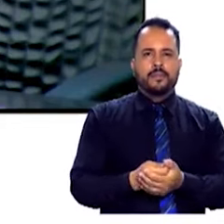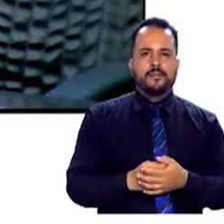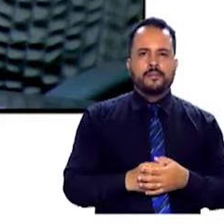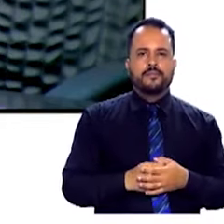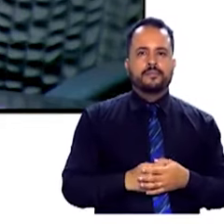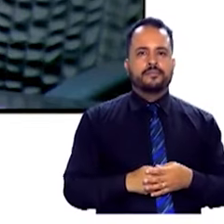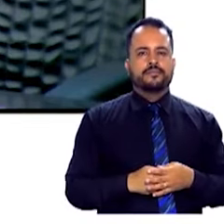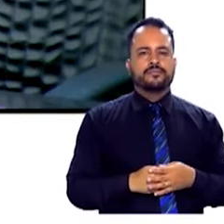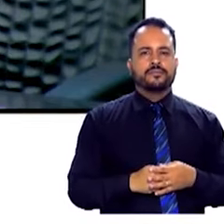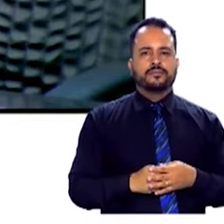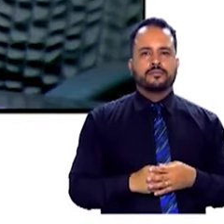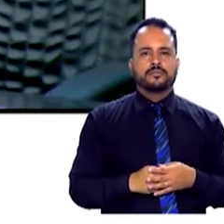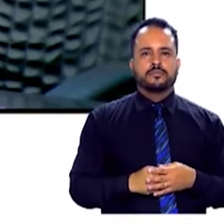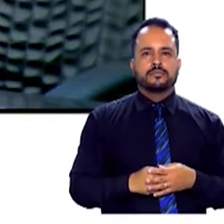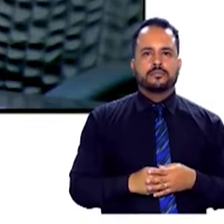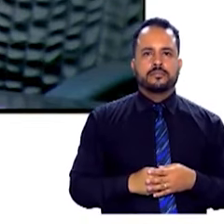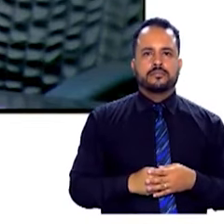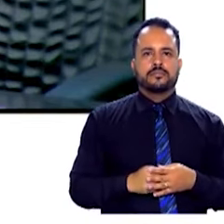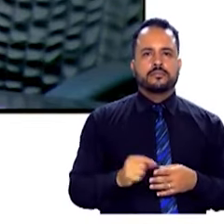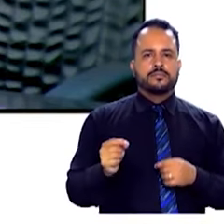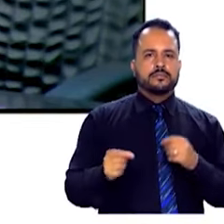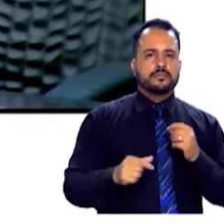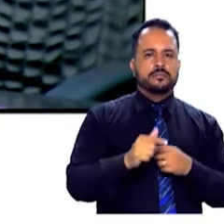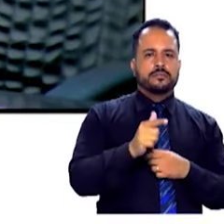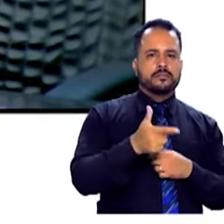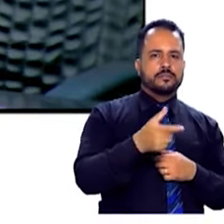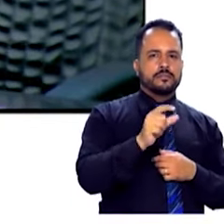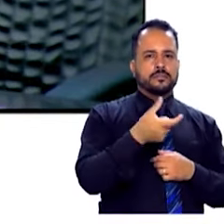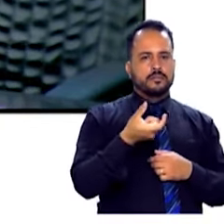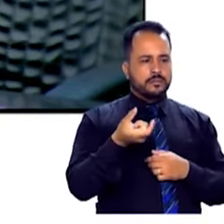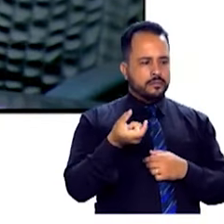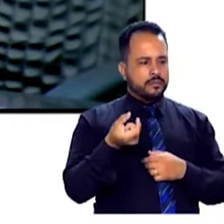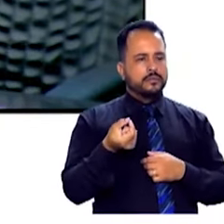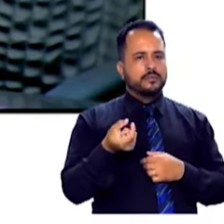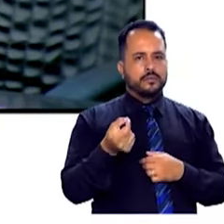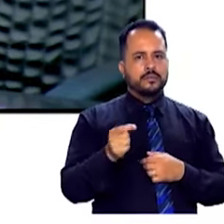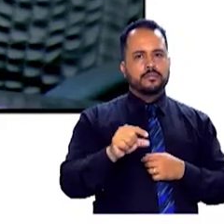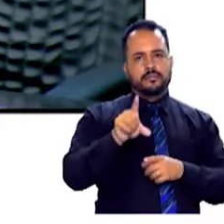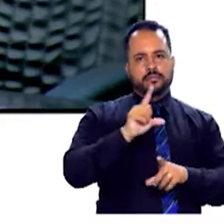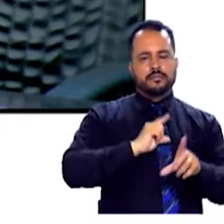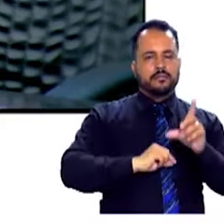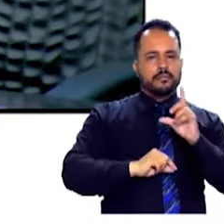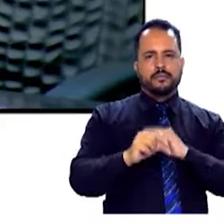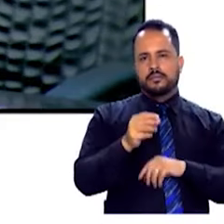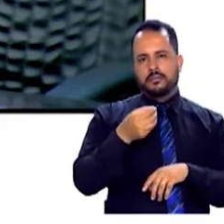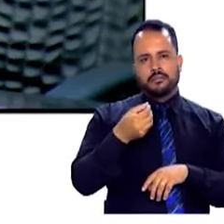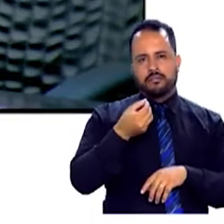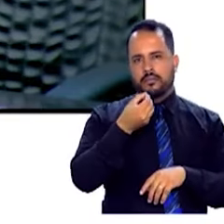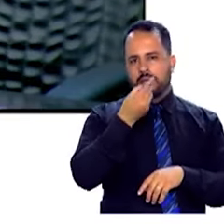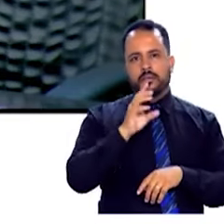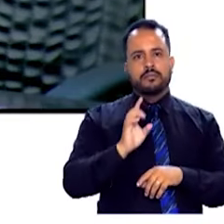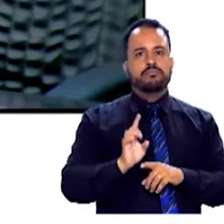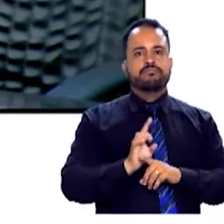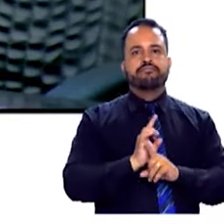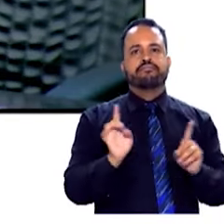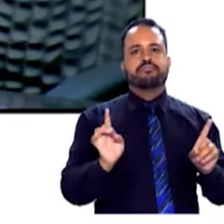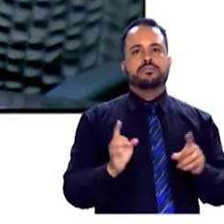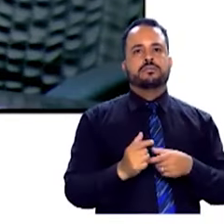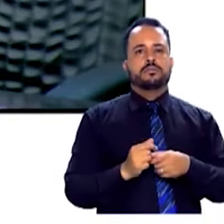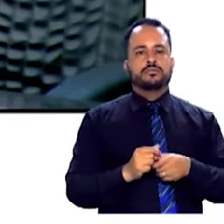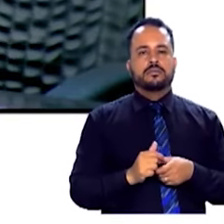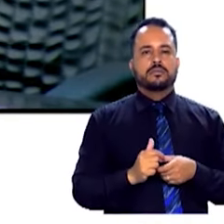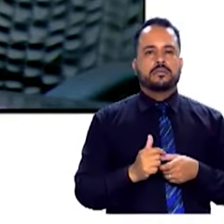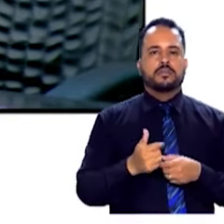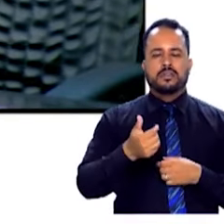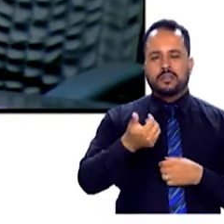e em 2020 aconteceu a pandemia aconteceu a generalização dos julgamentos virtuais e